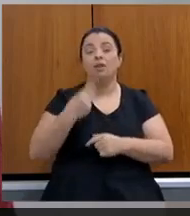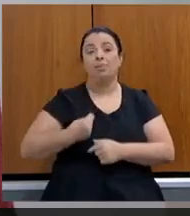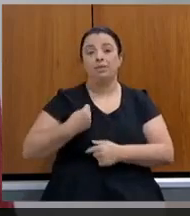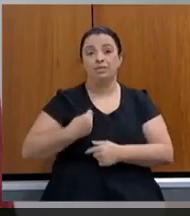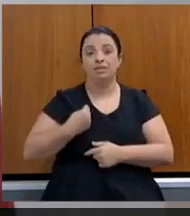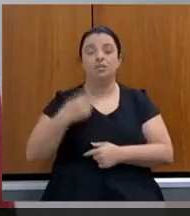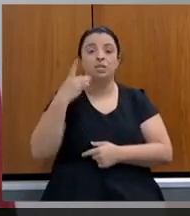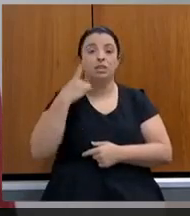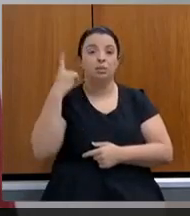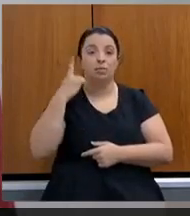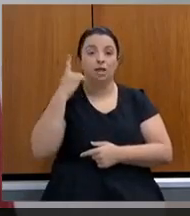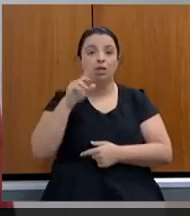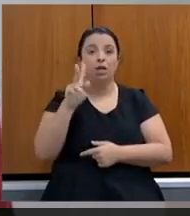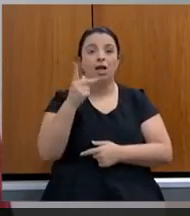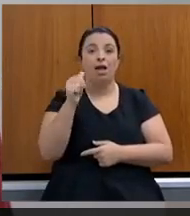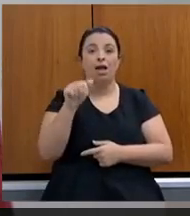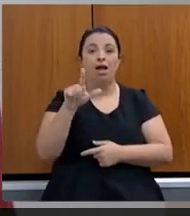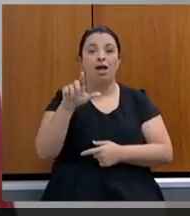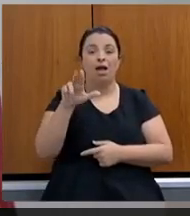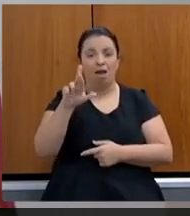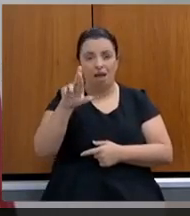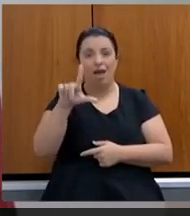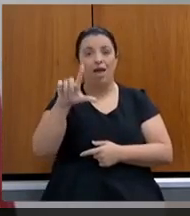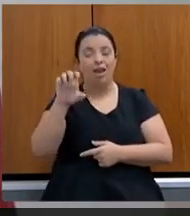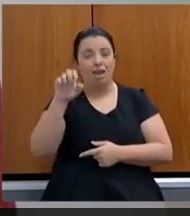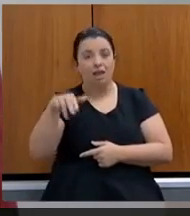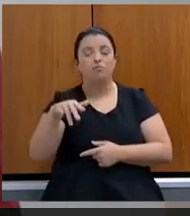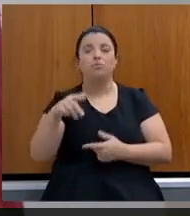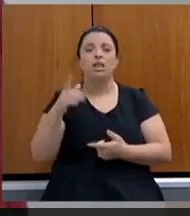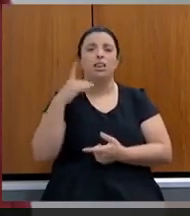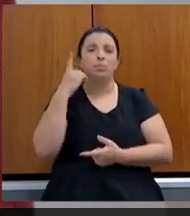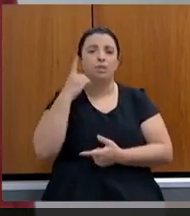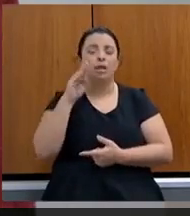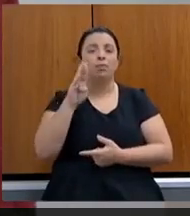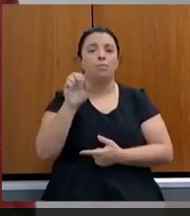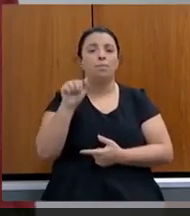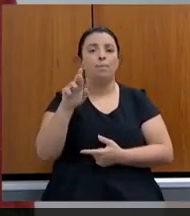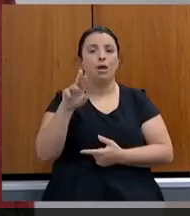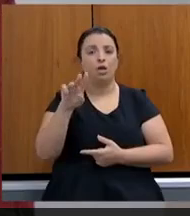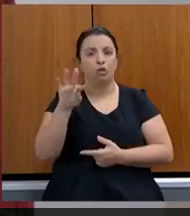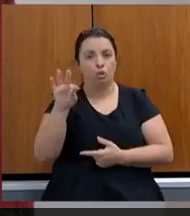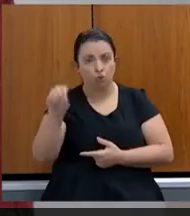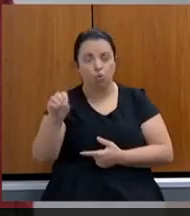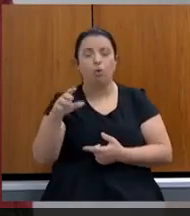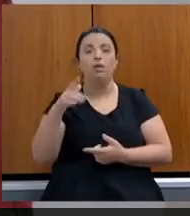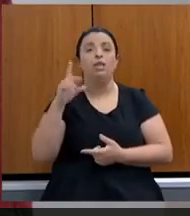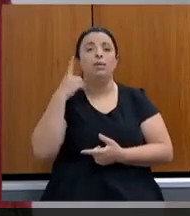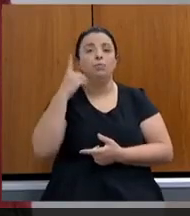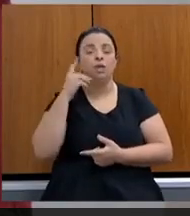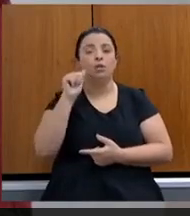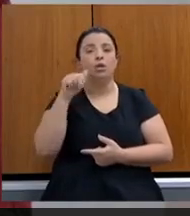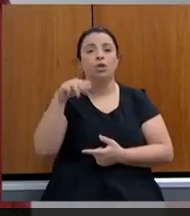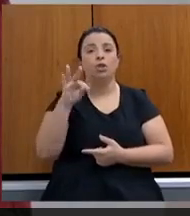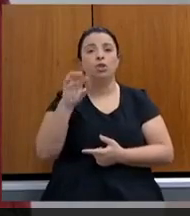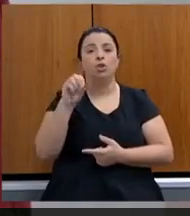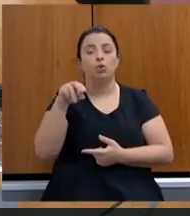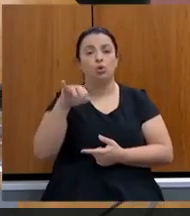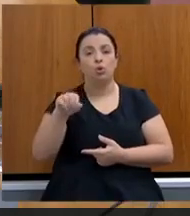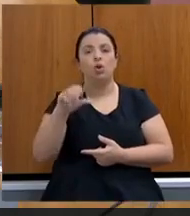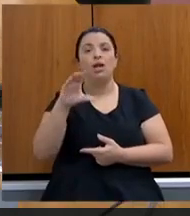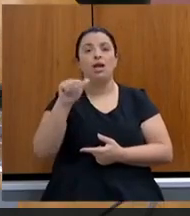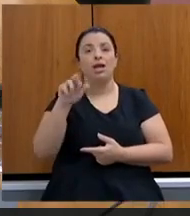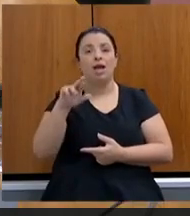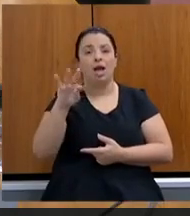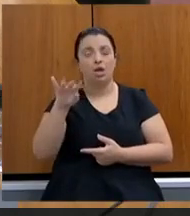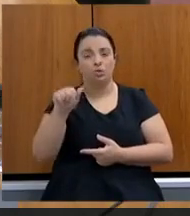Arlen Santiago do deputado Bartô o deputado Antonio Carlos Arantes a gente tem uma ordem de fala que